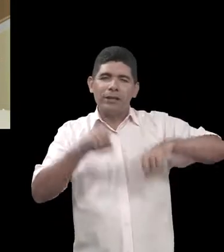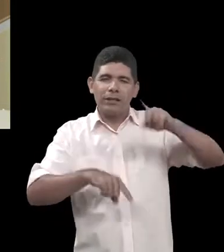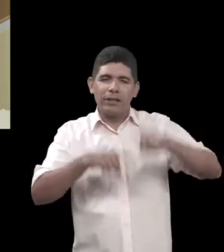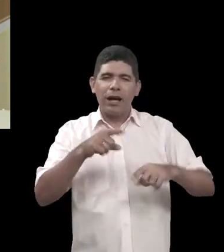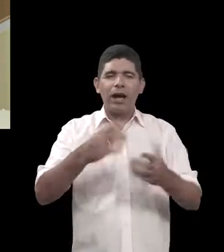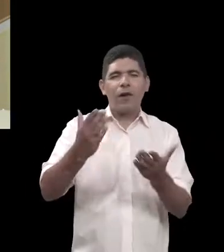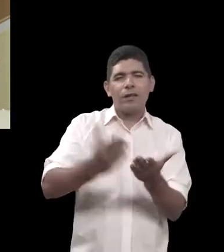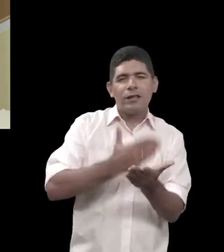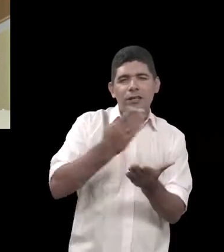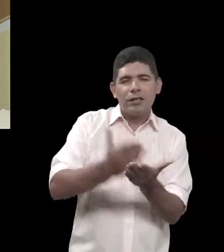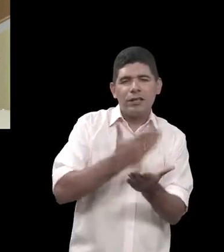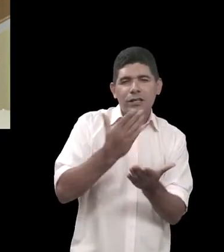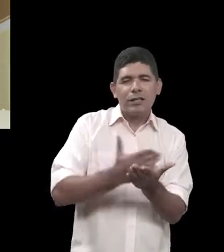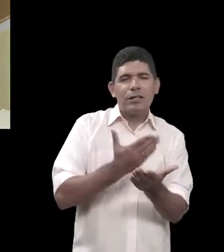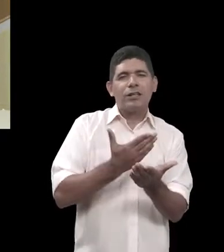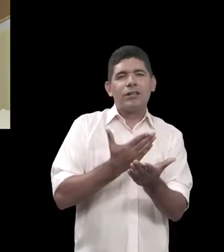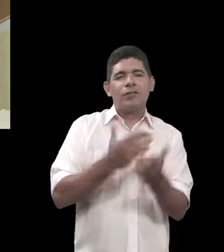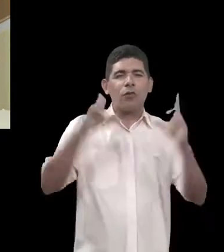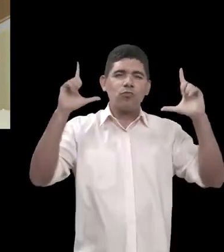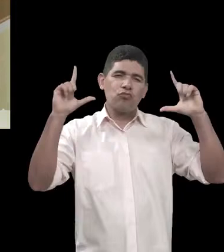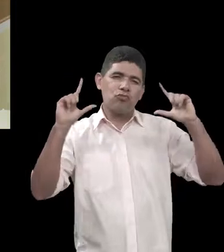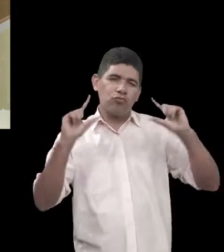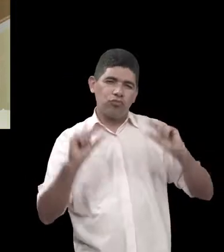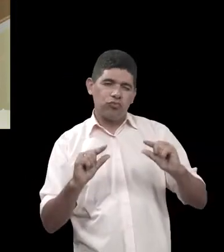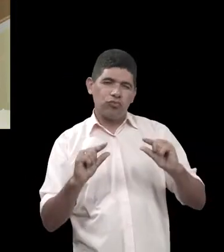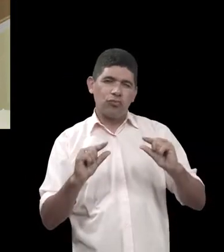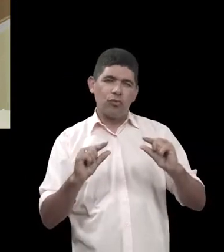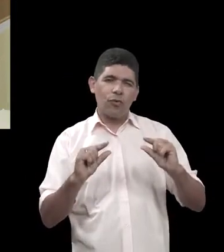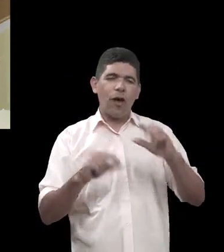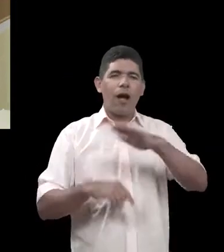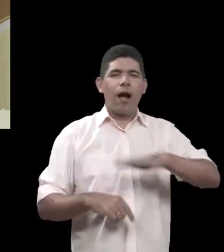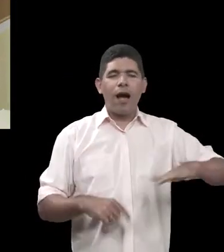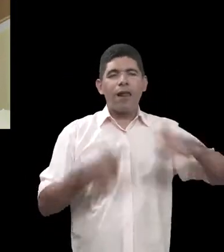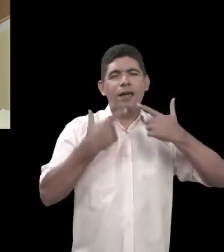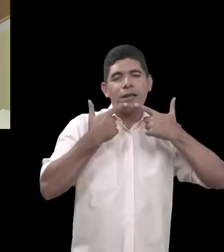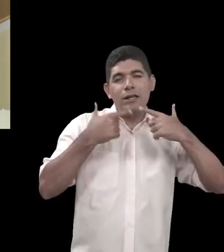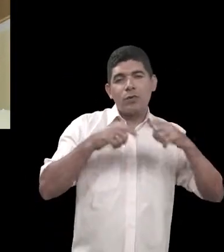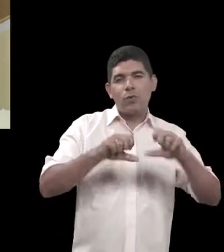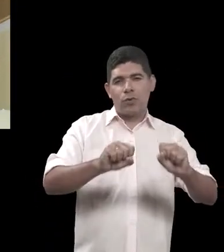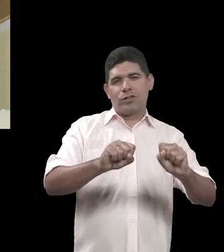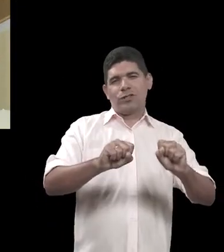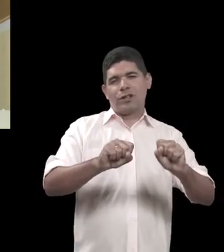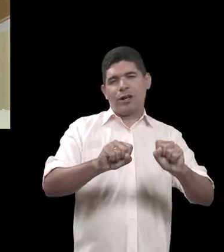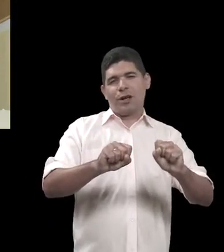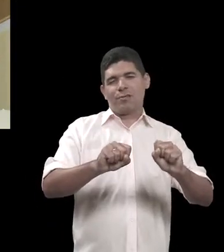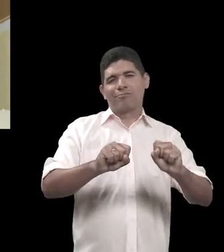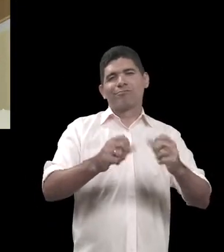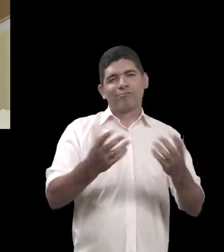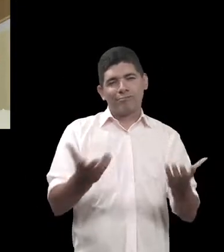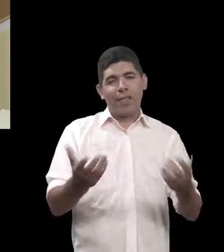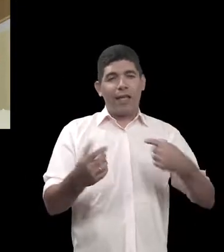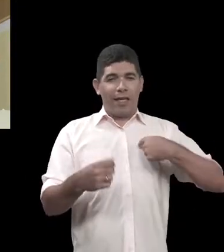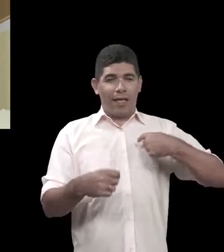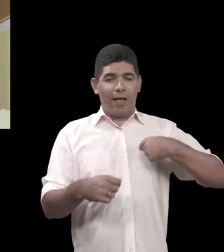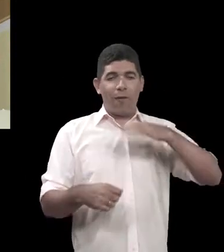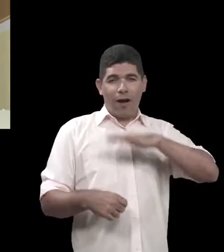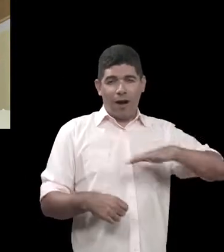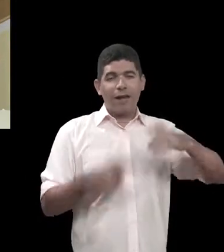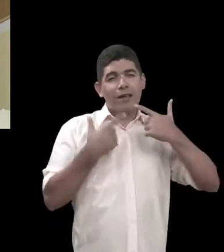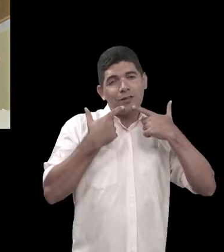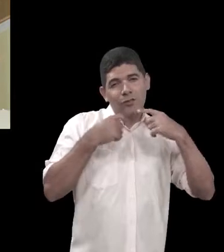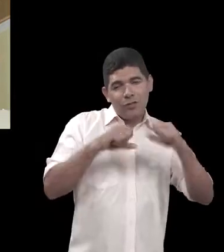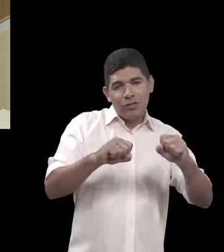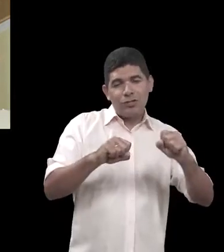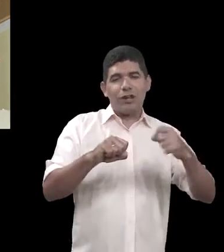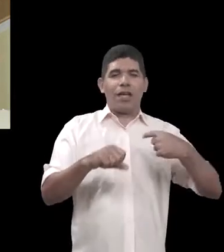língua de sinais na linguística. A minha área é de estudos linguísticos, então eu ministro, por exemplo, a disciplina que eu vou ter agora, fonética e